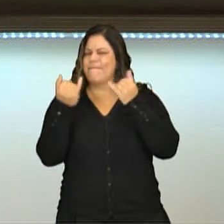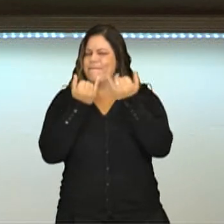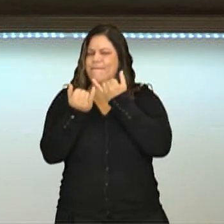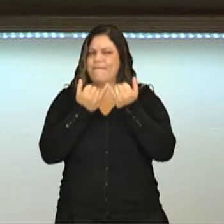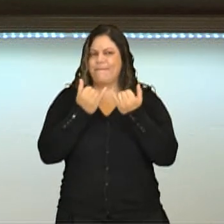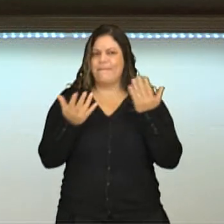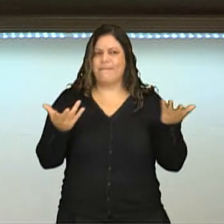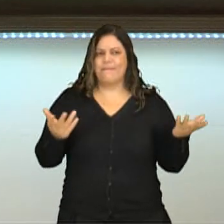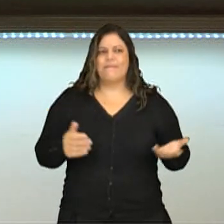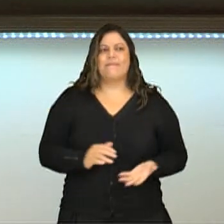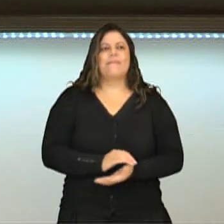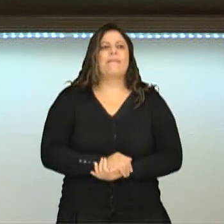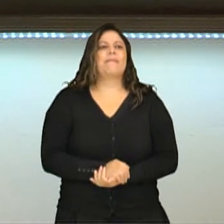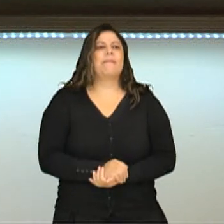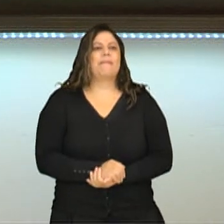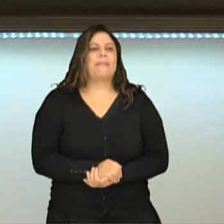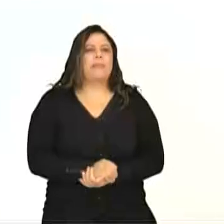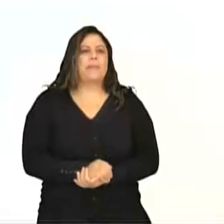coisa.